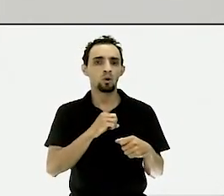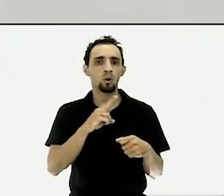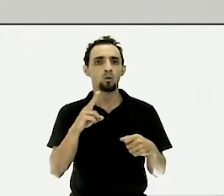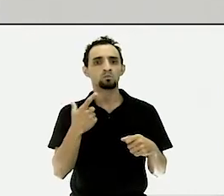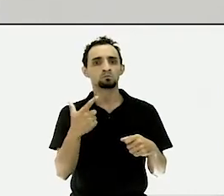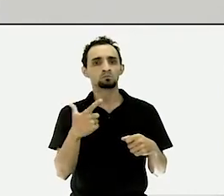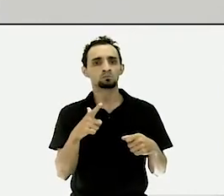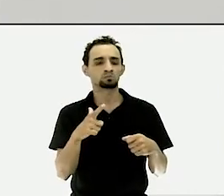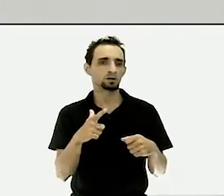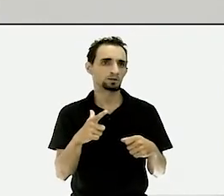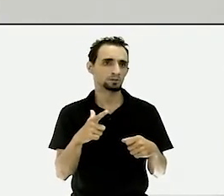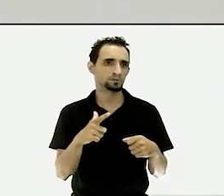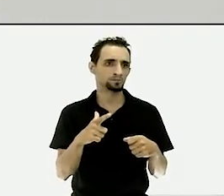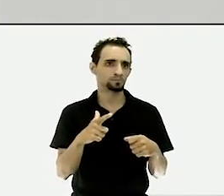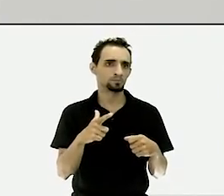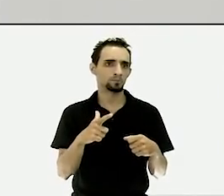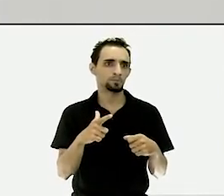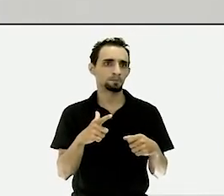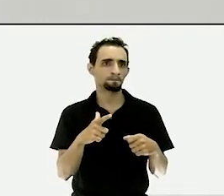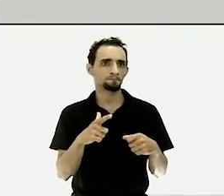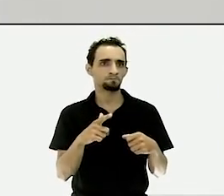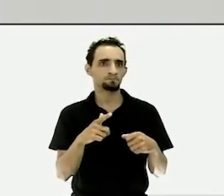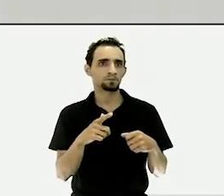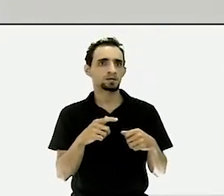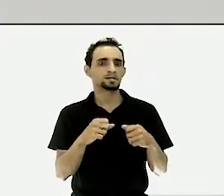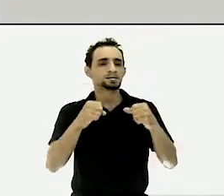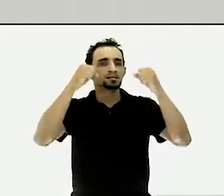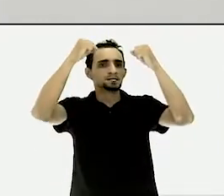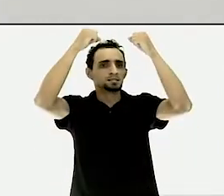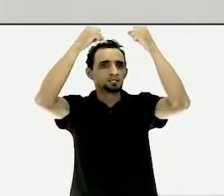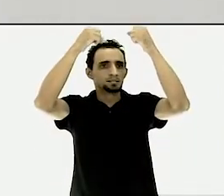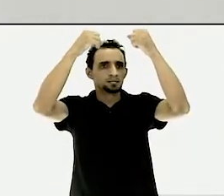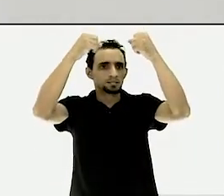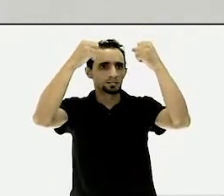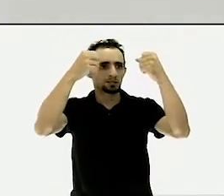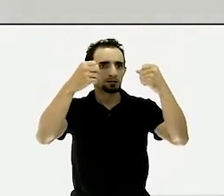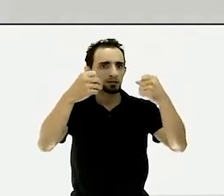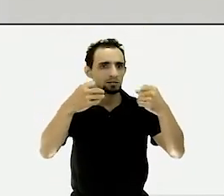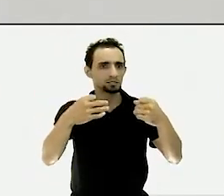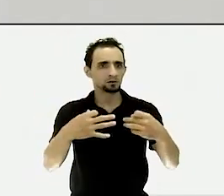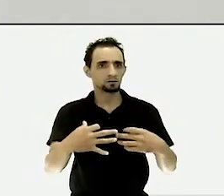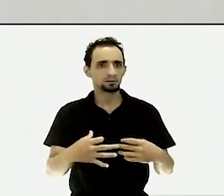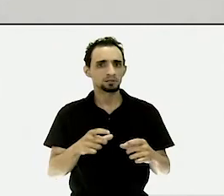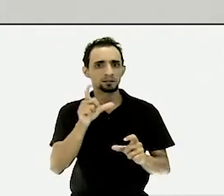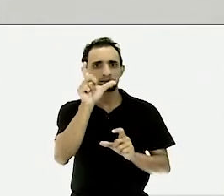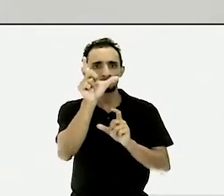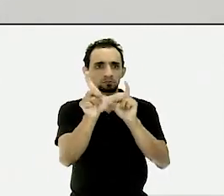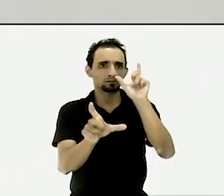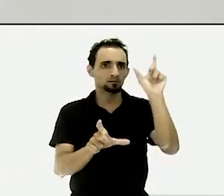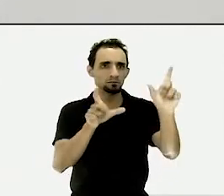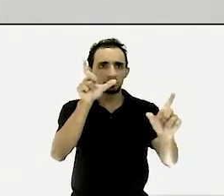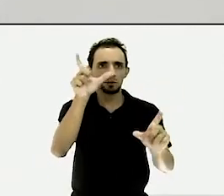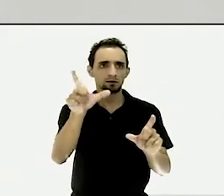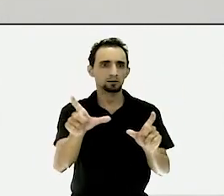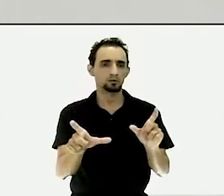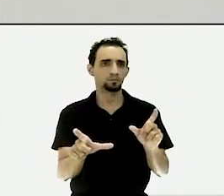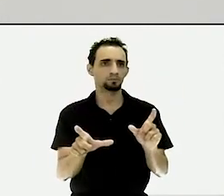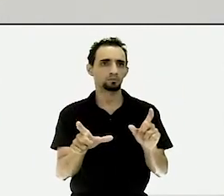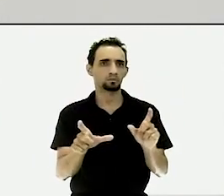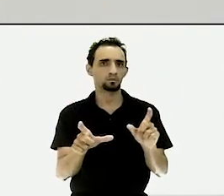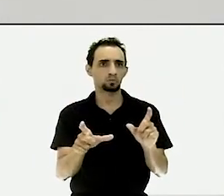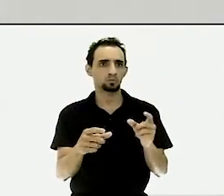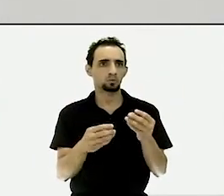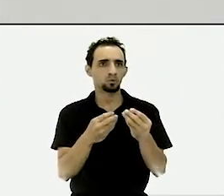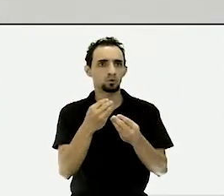precisa, né? E agora recebendo breve esse novo equipamento que vai nos... Nossa, nos deixou muito felizes, até conversamos, né? Tomografia ontem, José, sobre